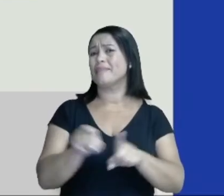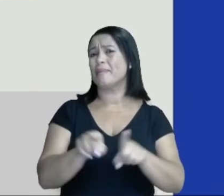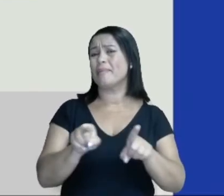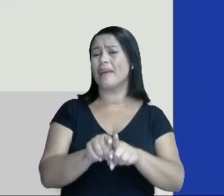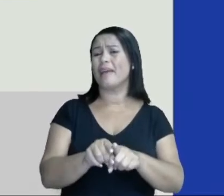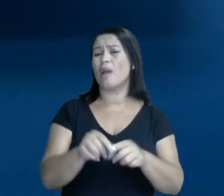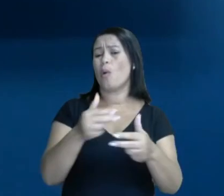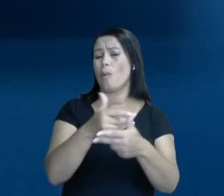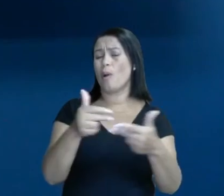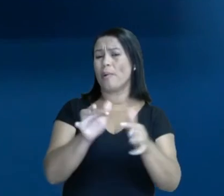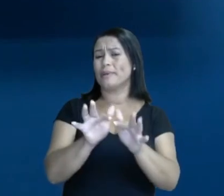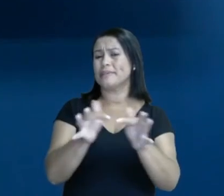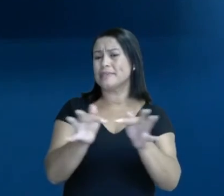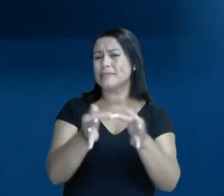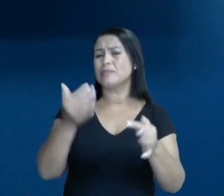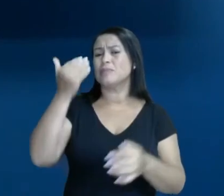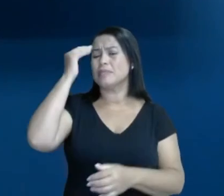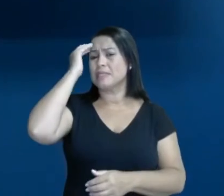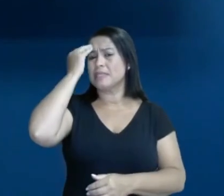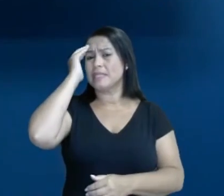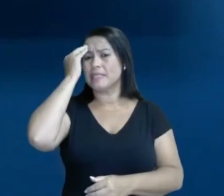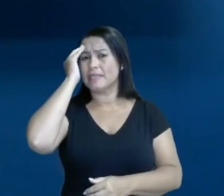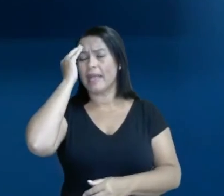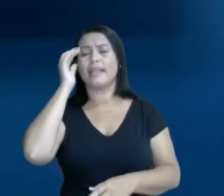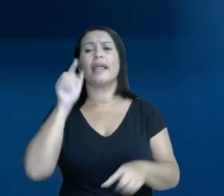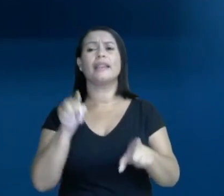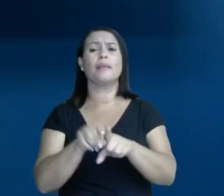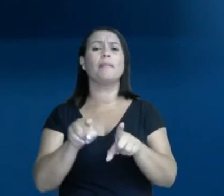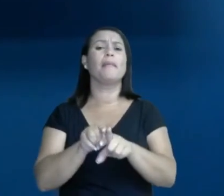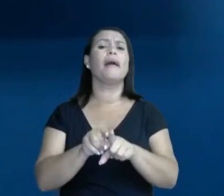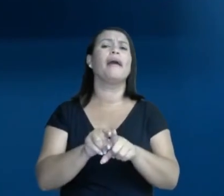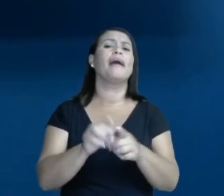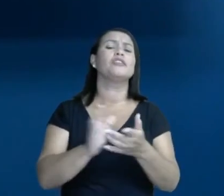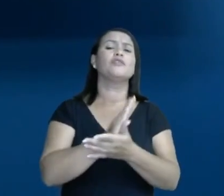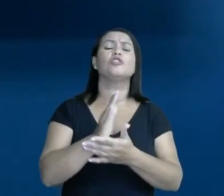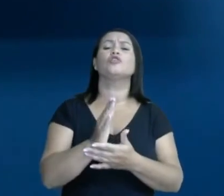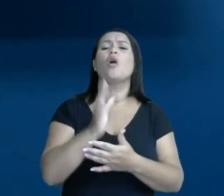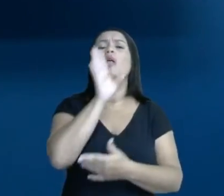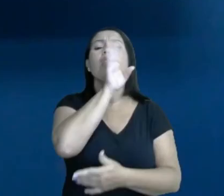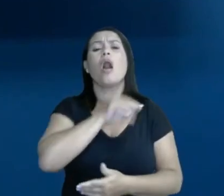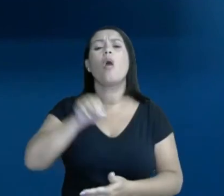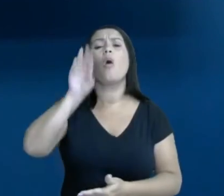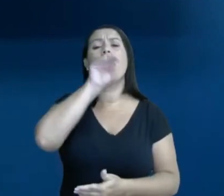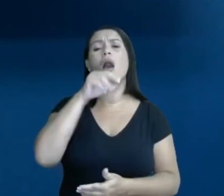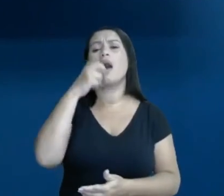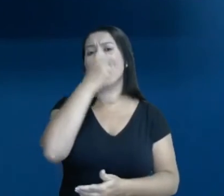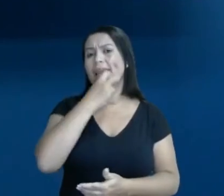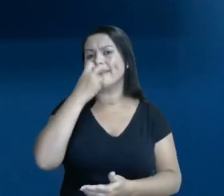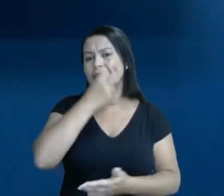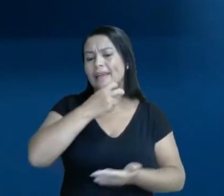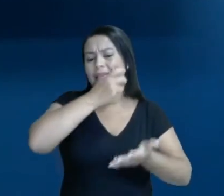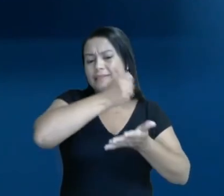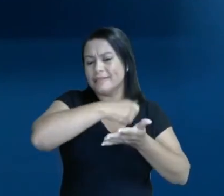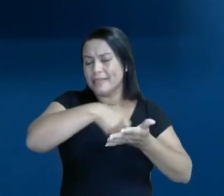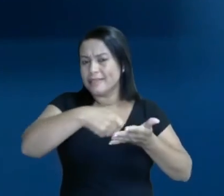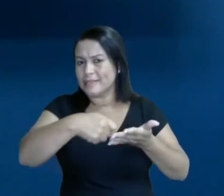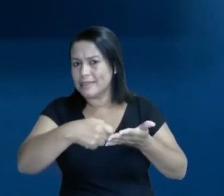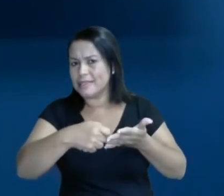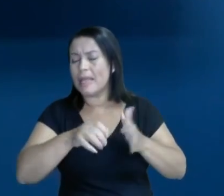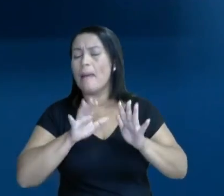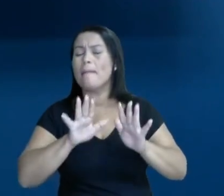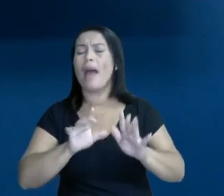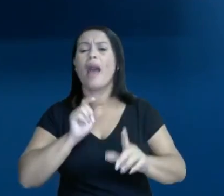coisa simples de se entender, é uma coisa que faz parte muito mais da oralidade do que da escrita, embora